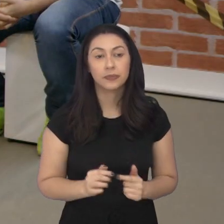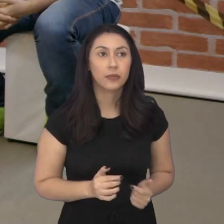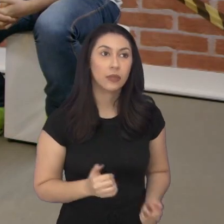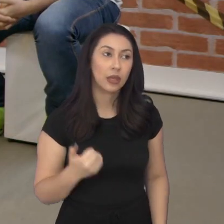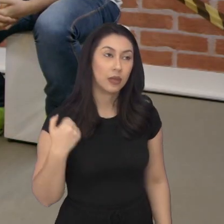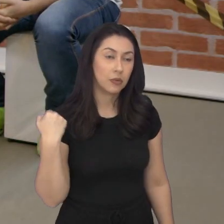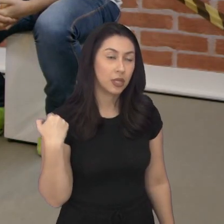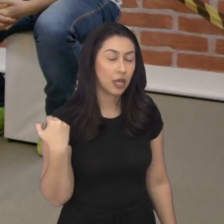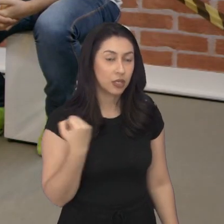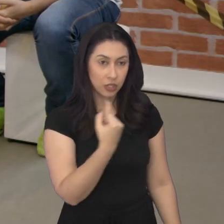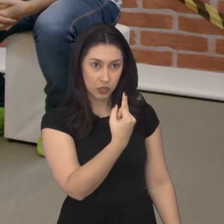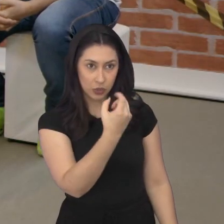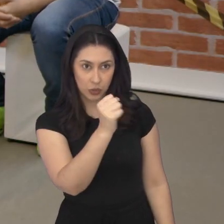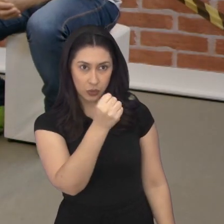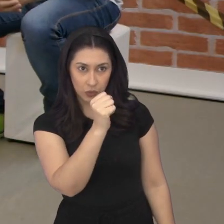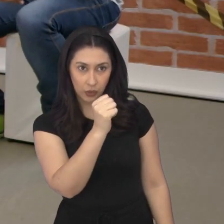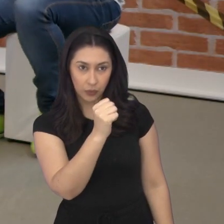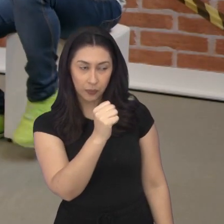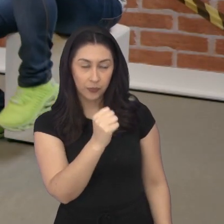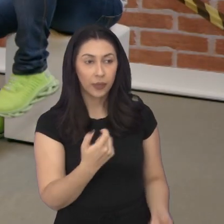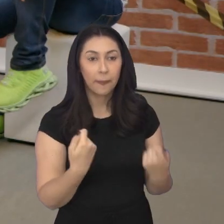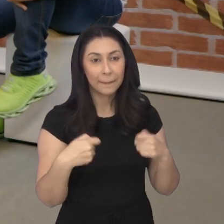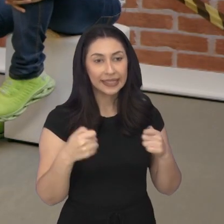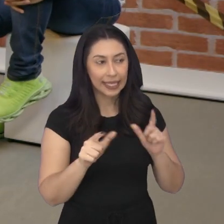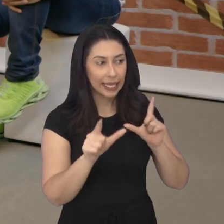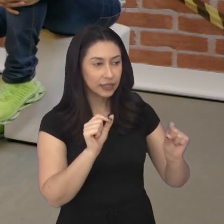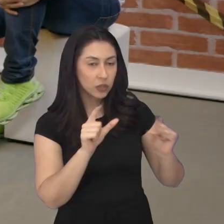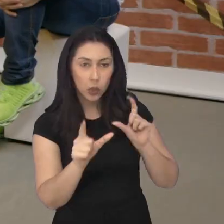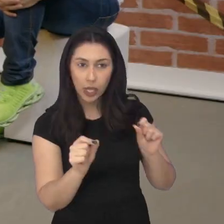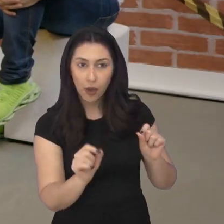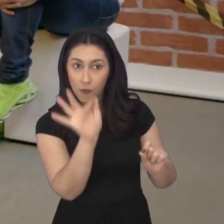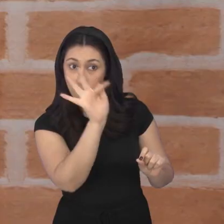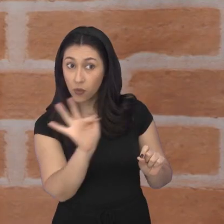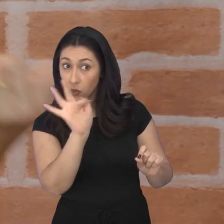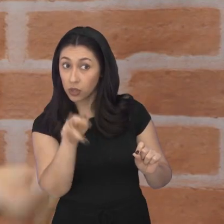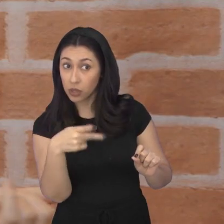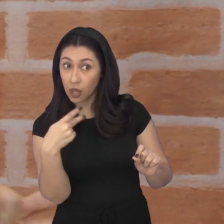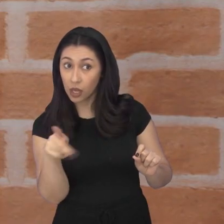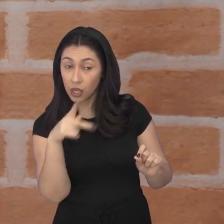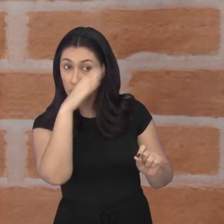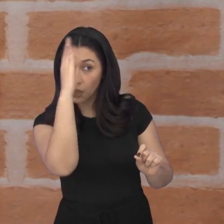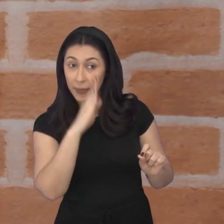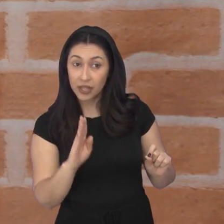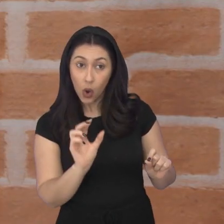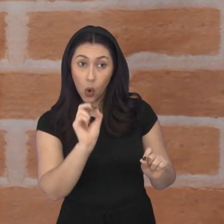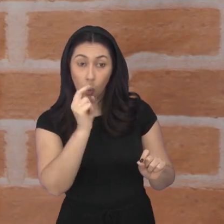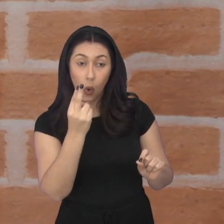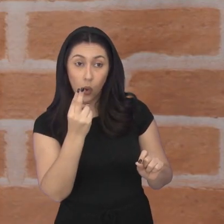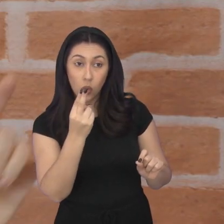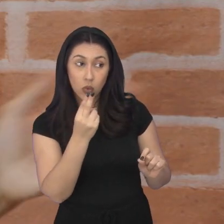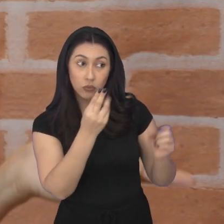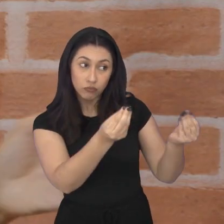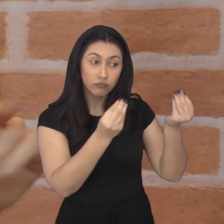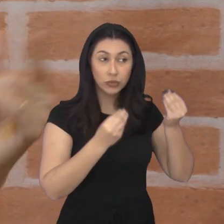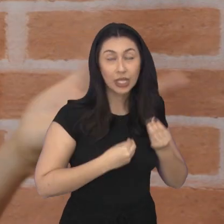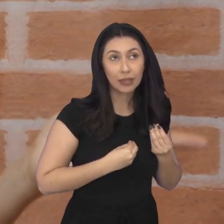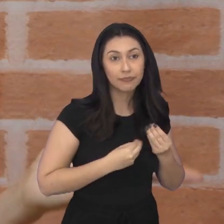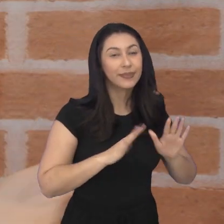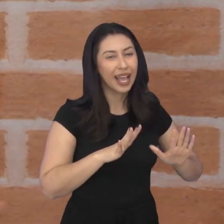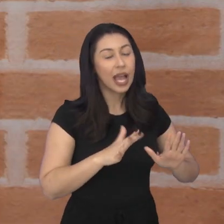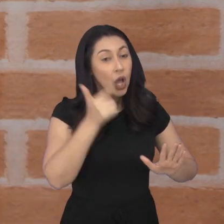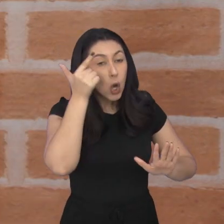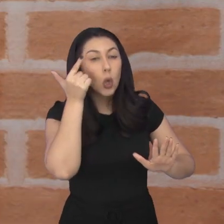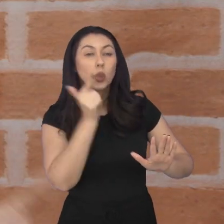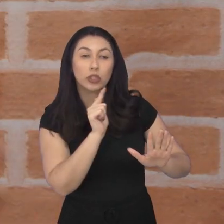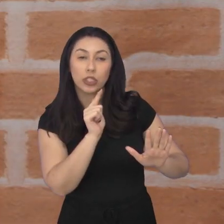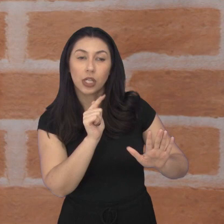Com 18 anos, eu tinha que optar entre fazer faculdade aqui no Brasil ou talvez ganhar uma bolsa nos Estados Unidos. Eu falo, ganhar não, mas conquistar